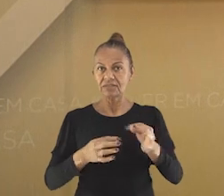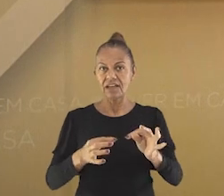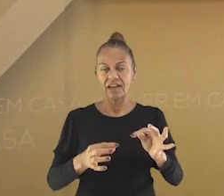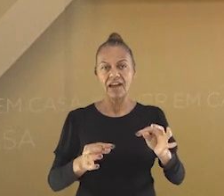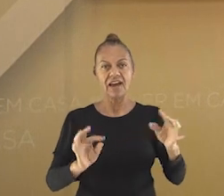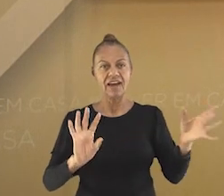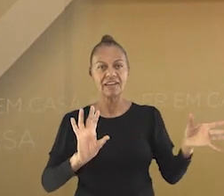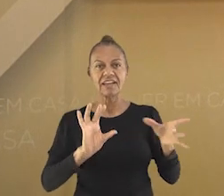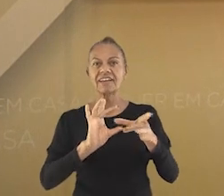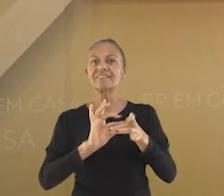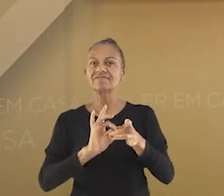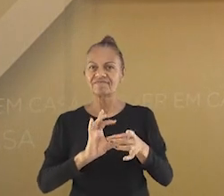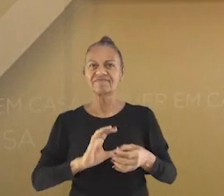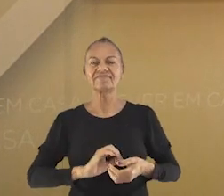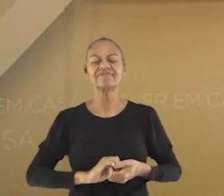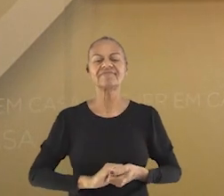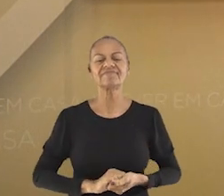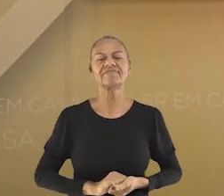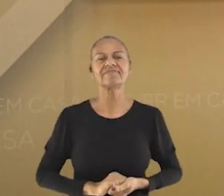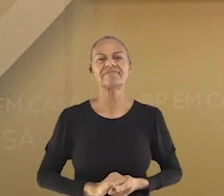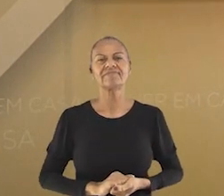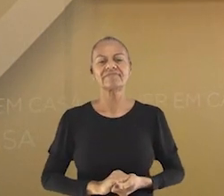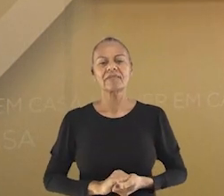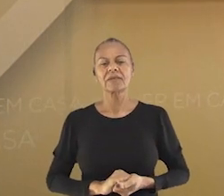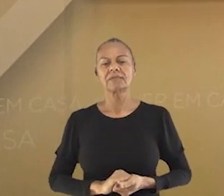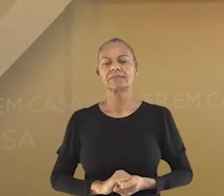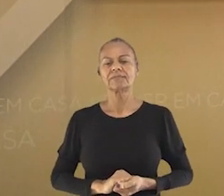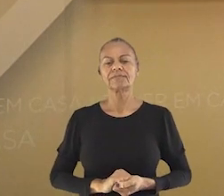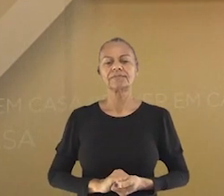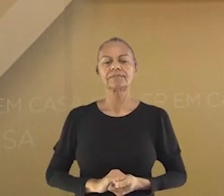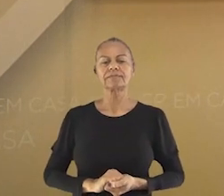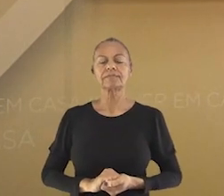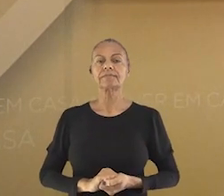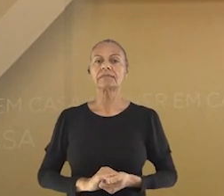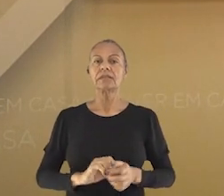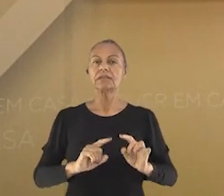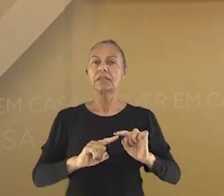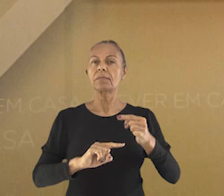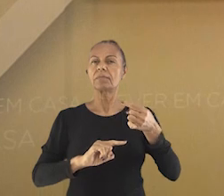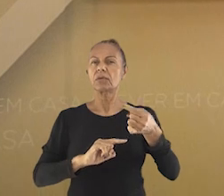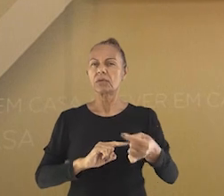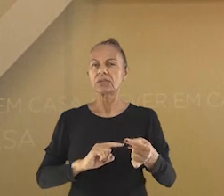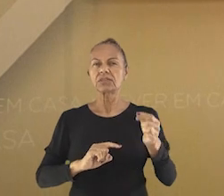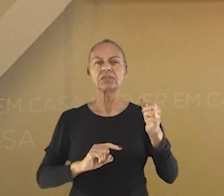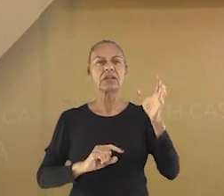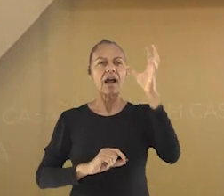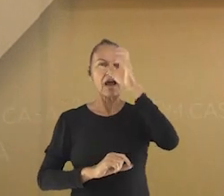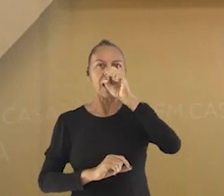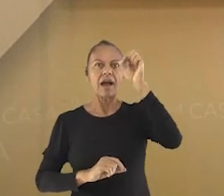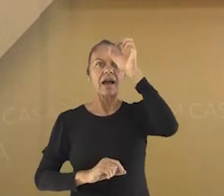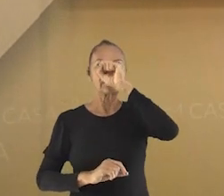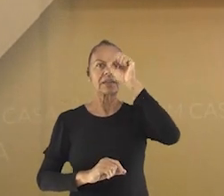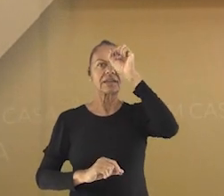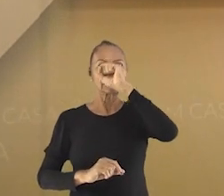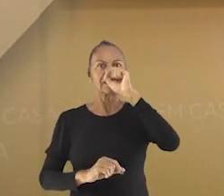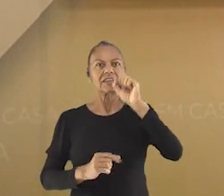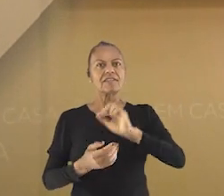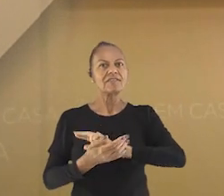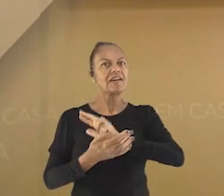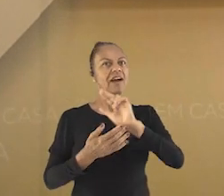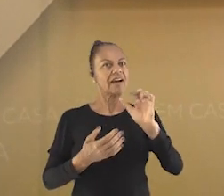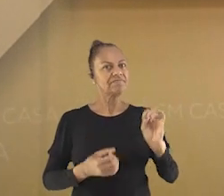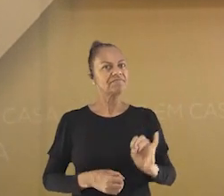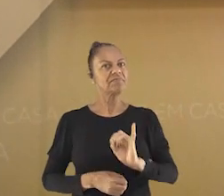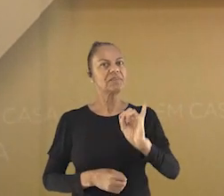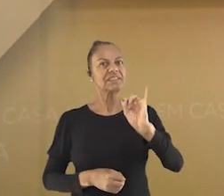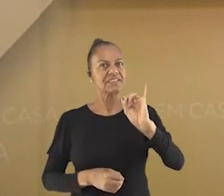parte da inteligência artificial, integrada às tecnologias modernas. Depois de